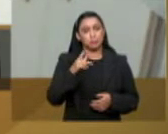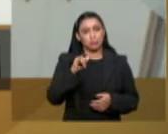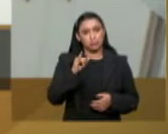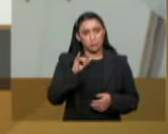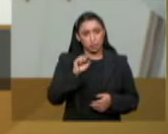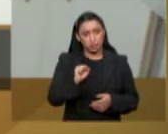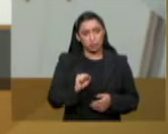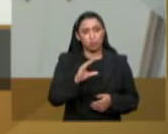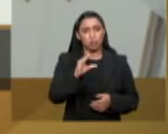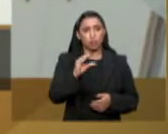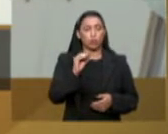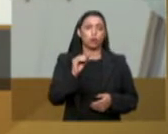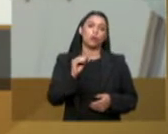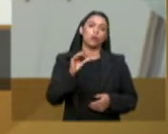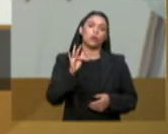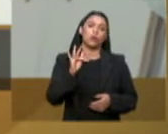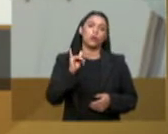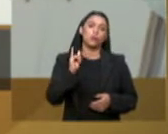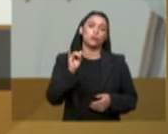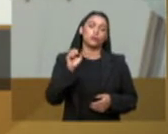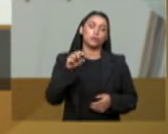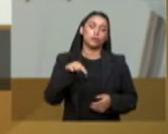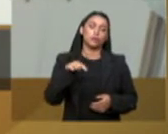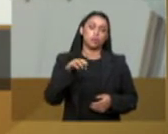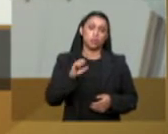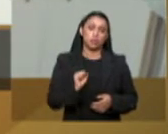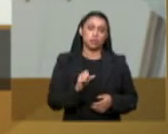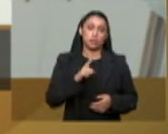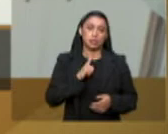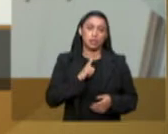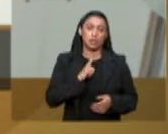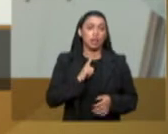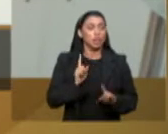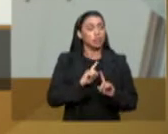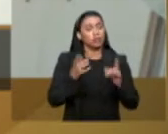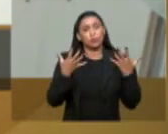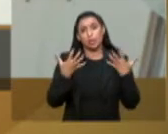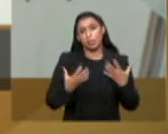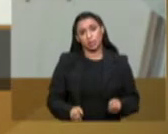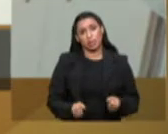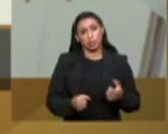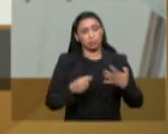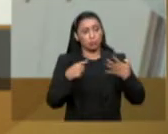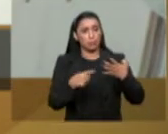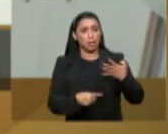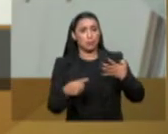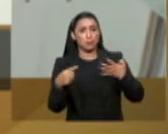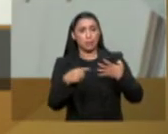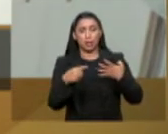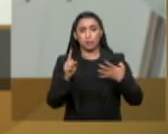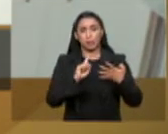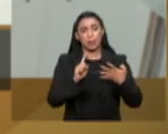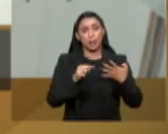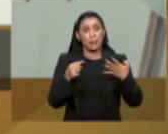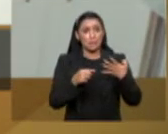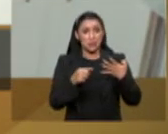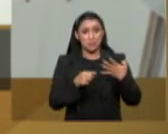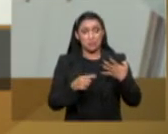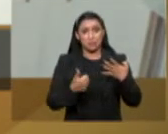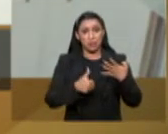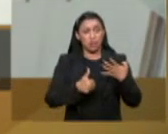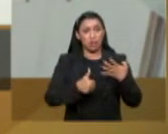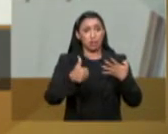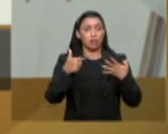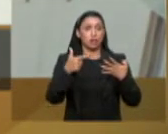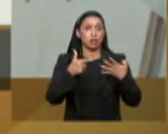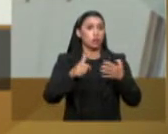Essa postulação do contribuinte foi negada em ambas as instâncias, Excelência, tanto em primeira instância quanto no